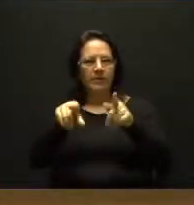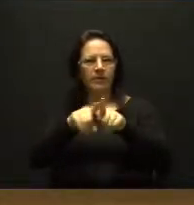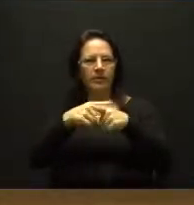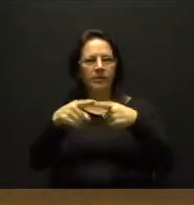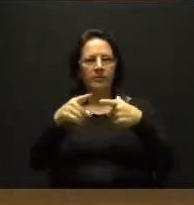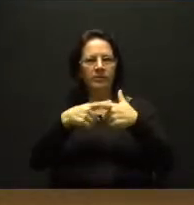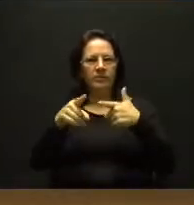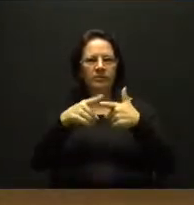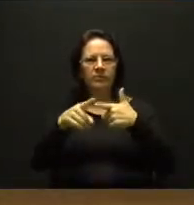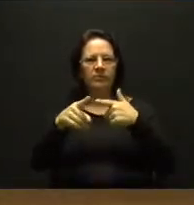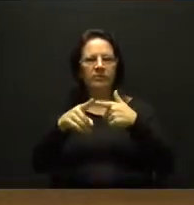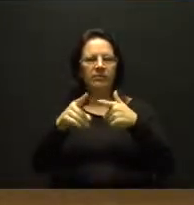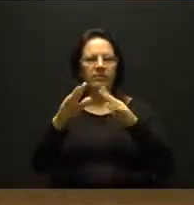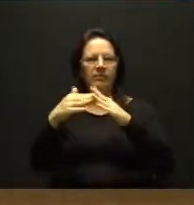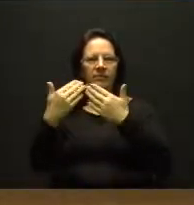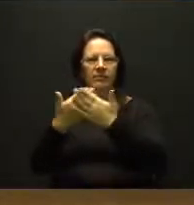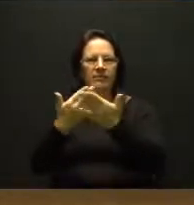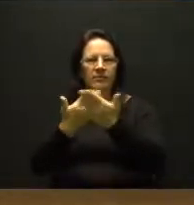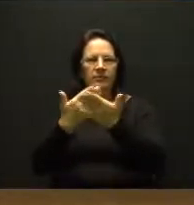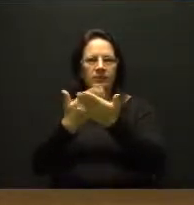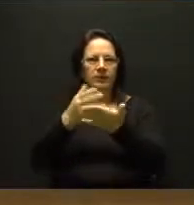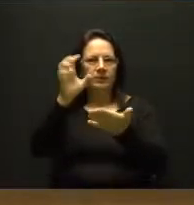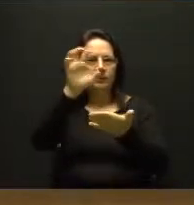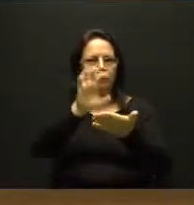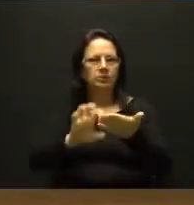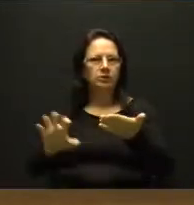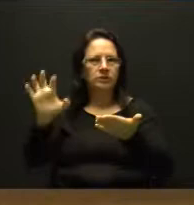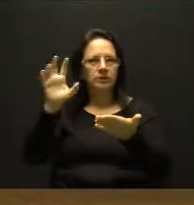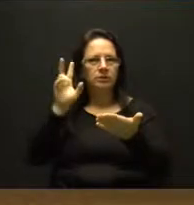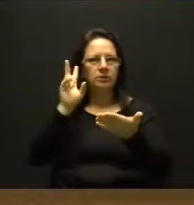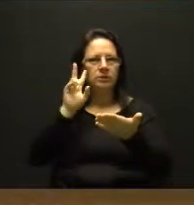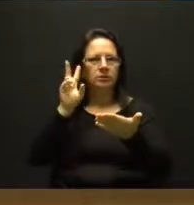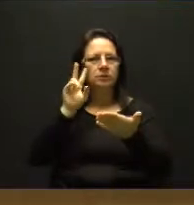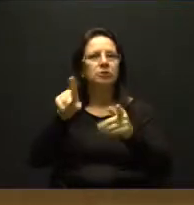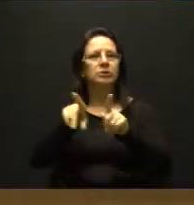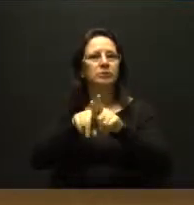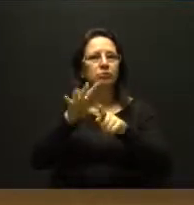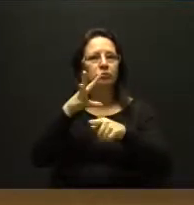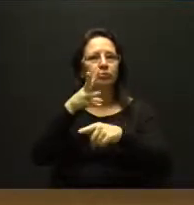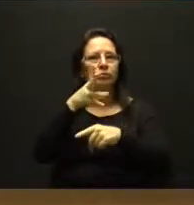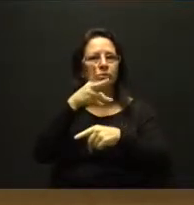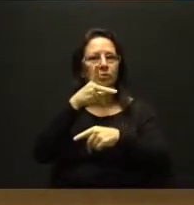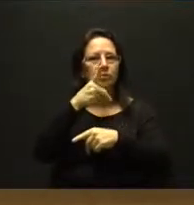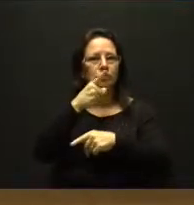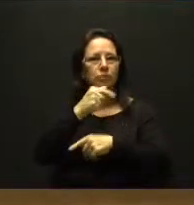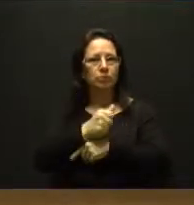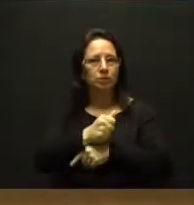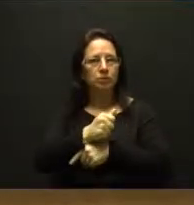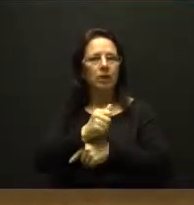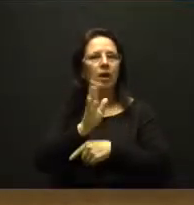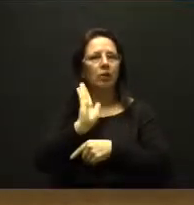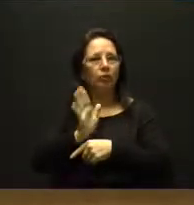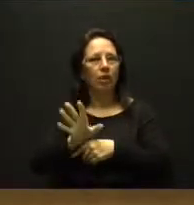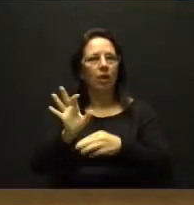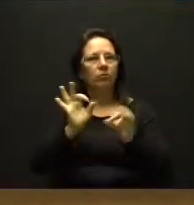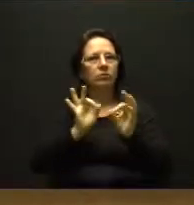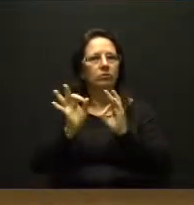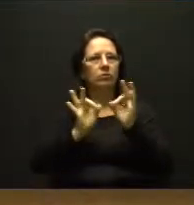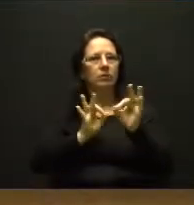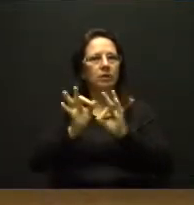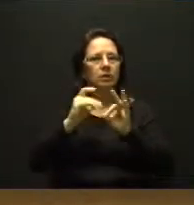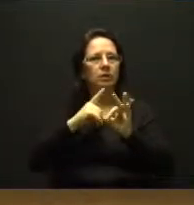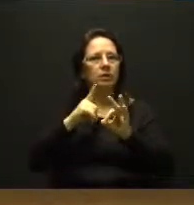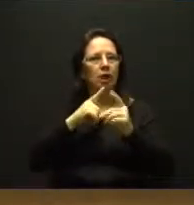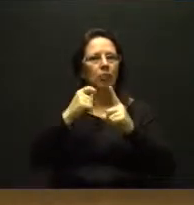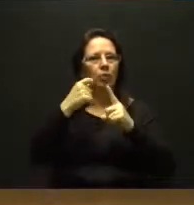no âmbito das escolas estaduais cerebrais de convênio sem demora é já deixar tudo preparado porque temos